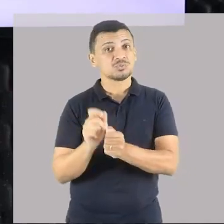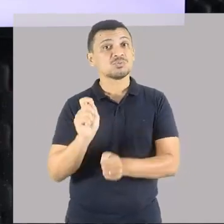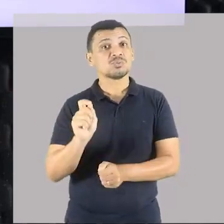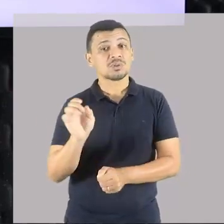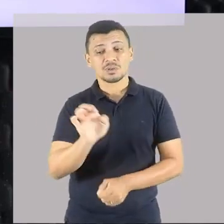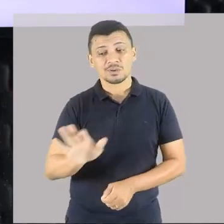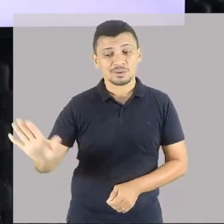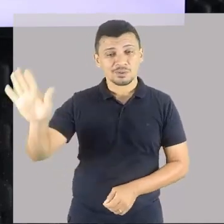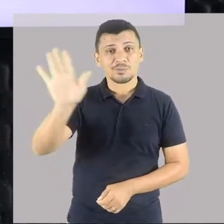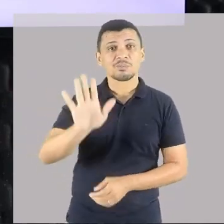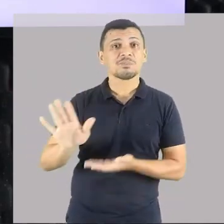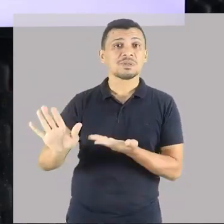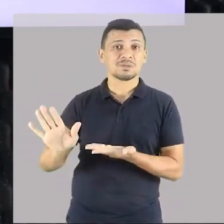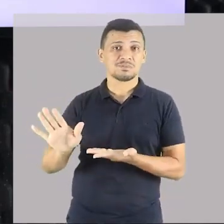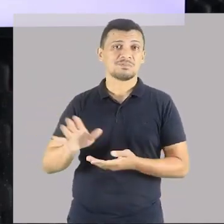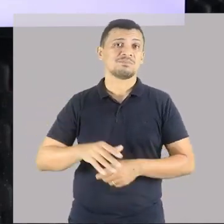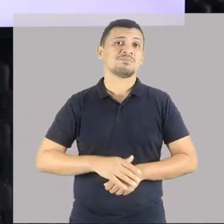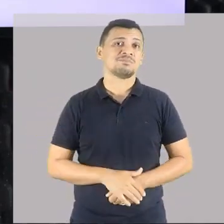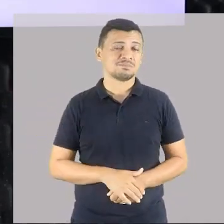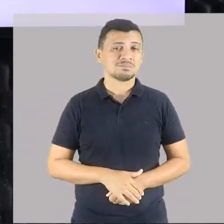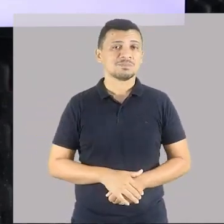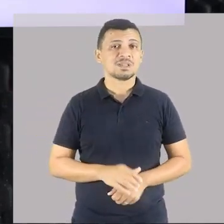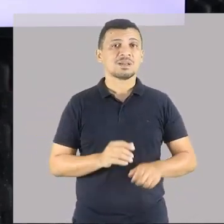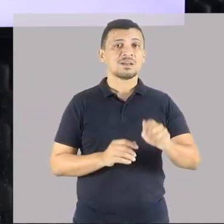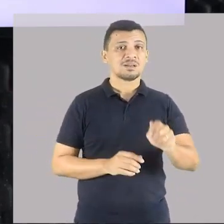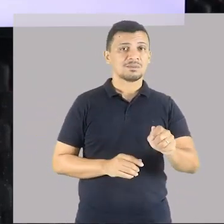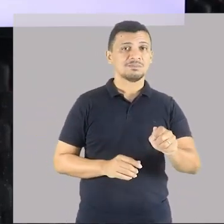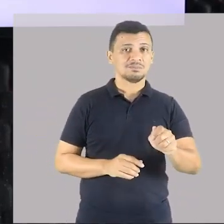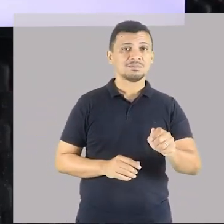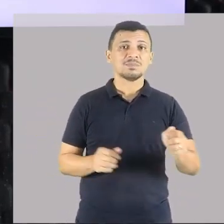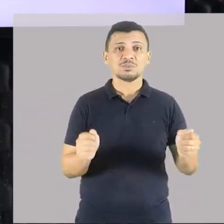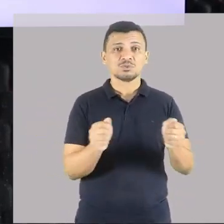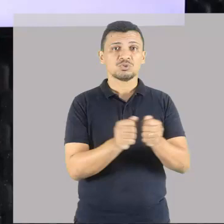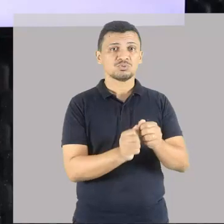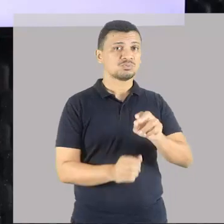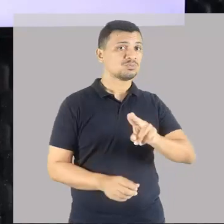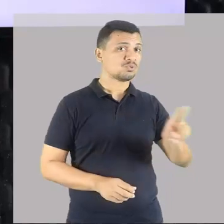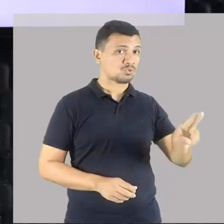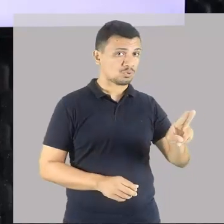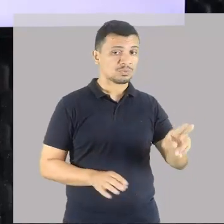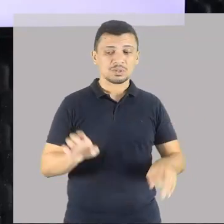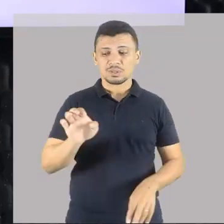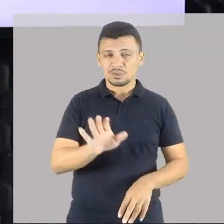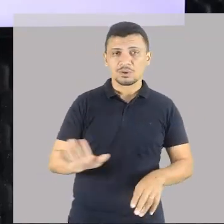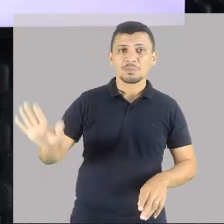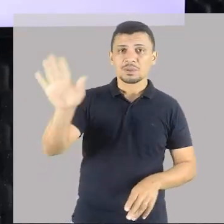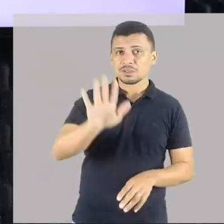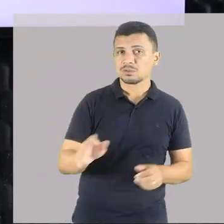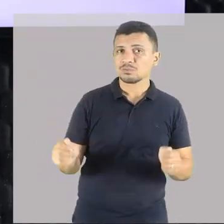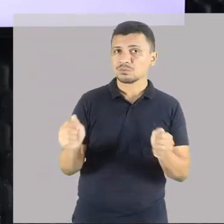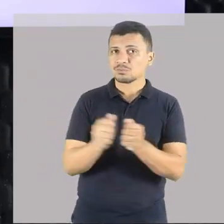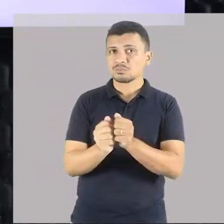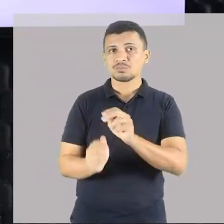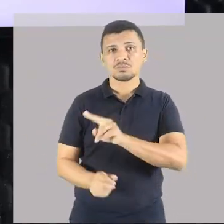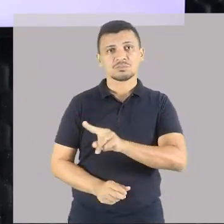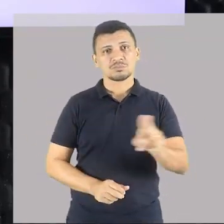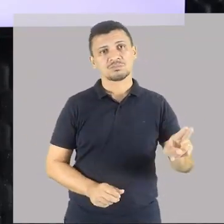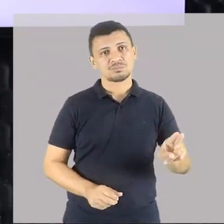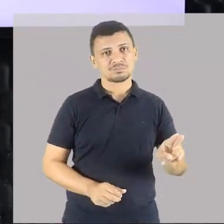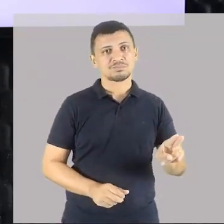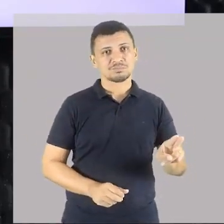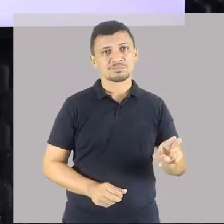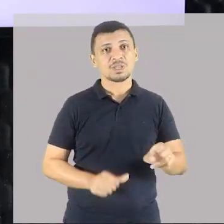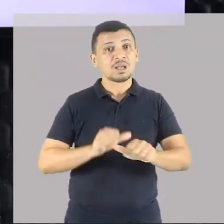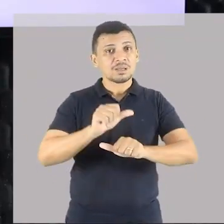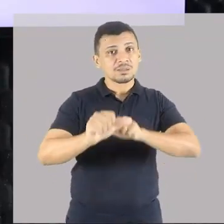a e europeia são adjuntos adnominais, certo? Mas intervenção é núcleo do